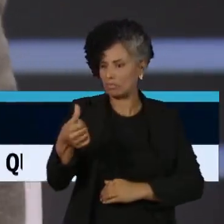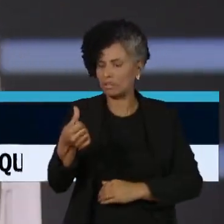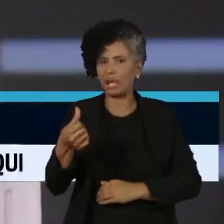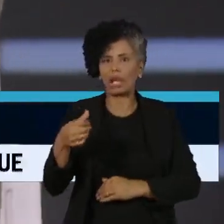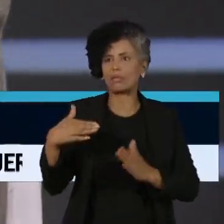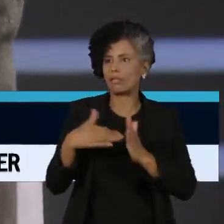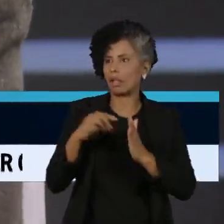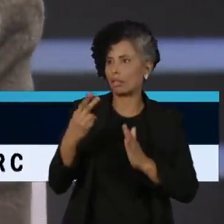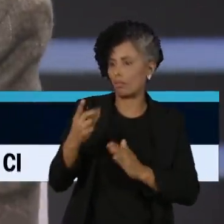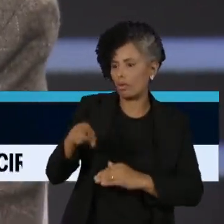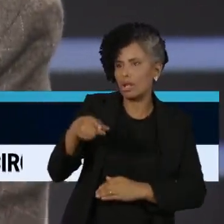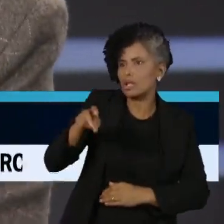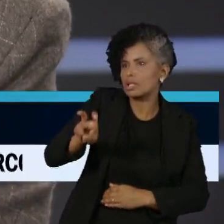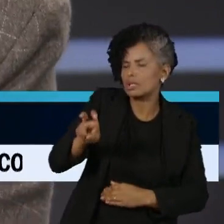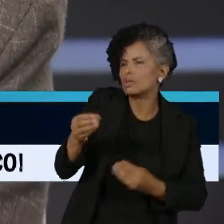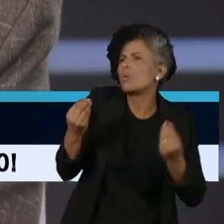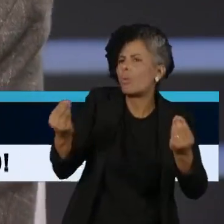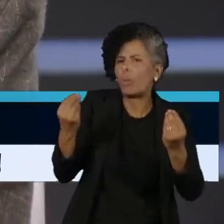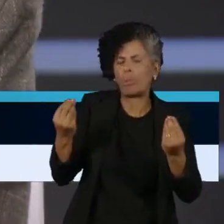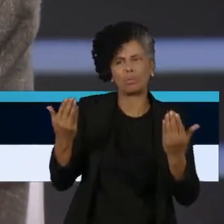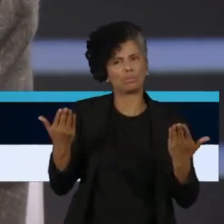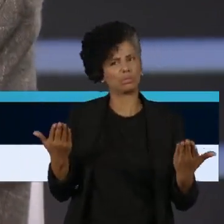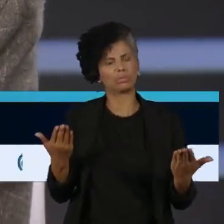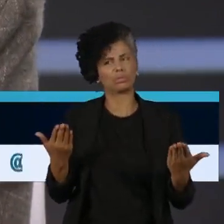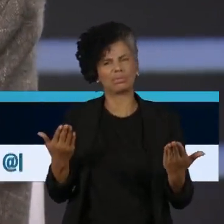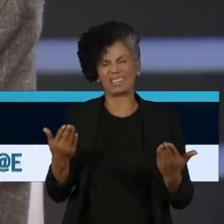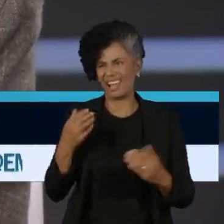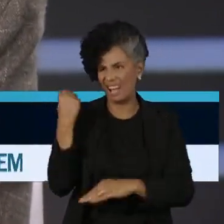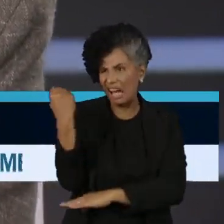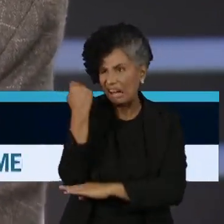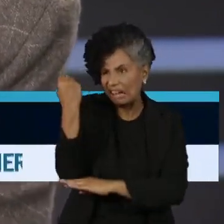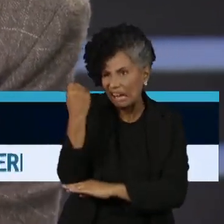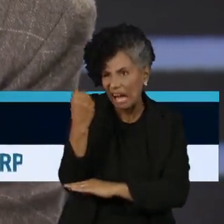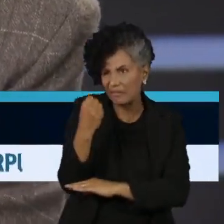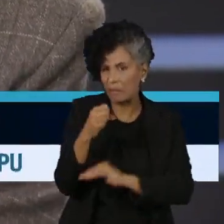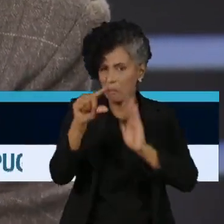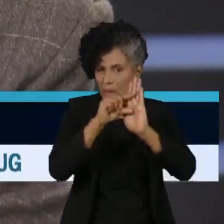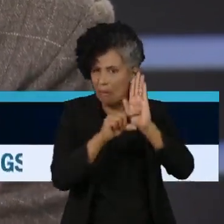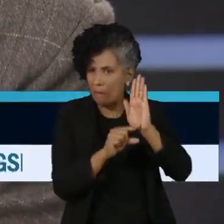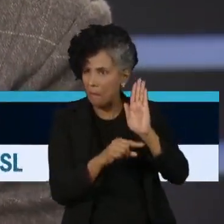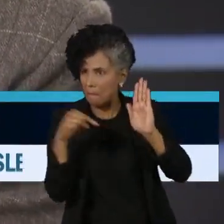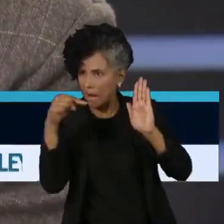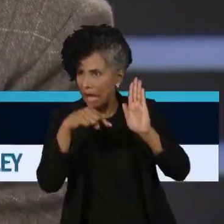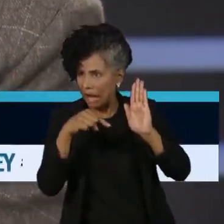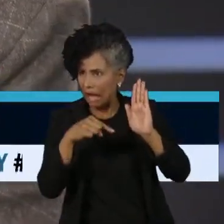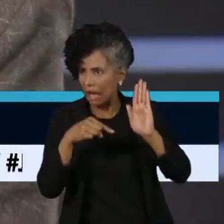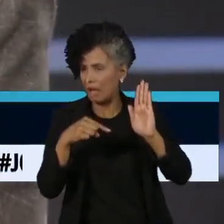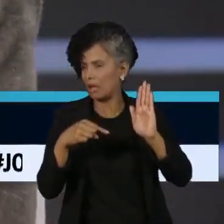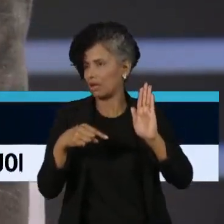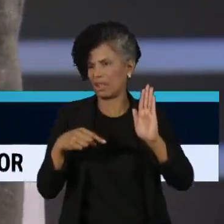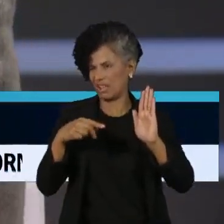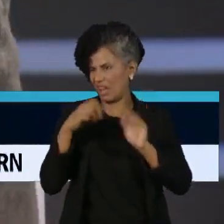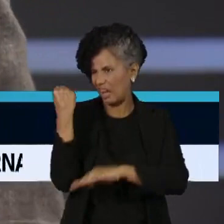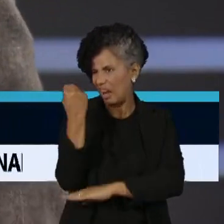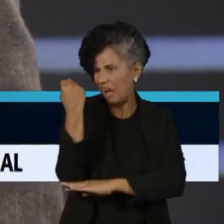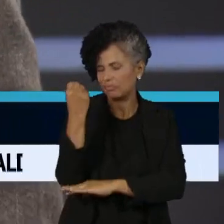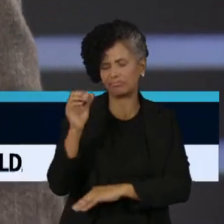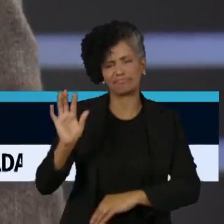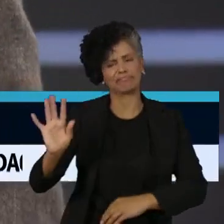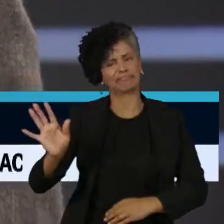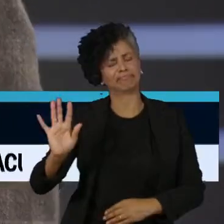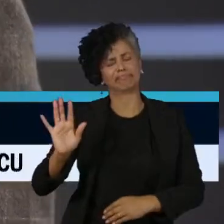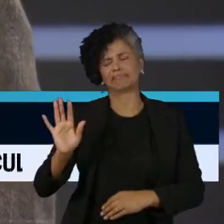e 70%. Então, parte da história, mas não é a parte mais grave da história. Acho que a parte mais grave da história é que isso